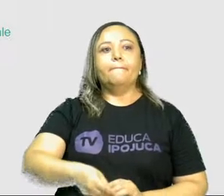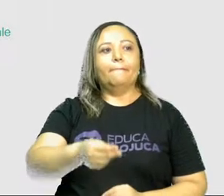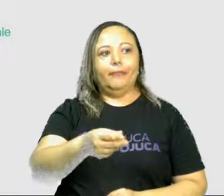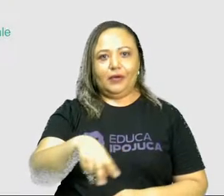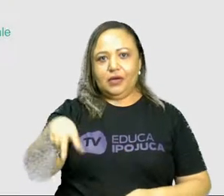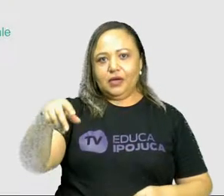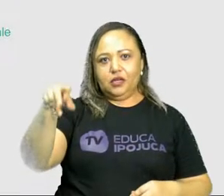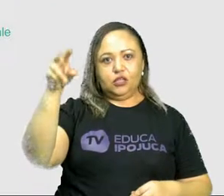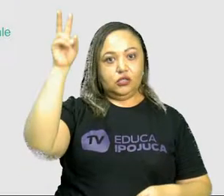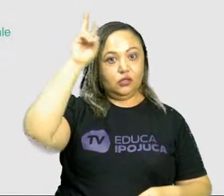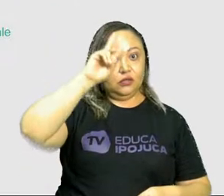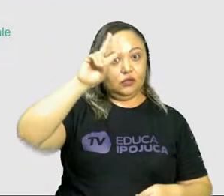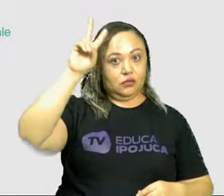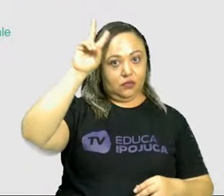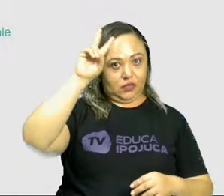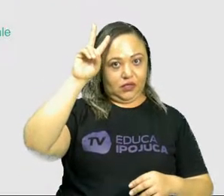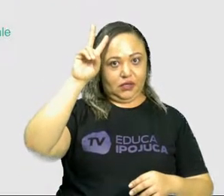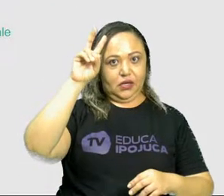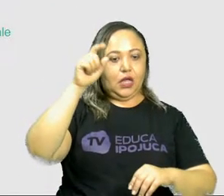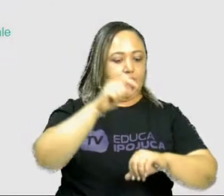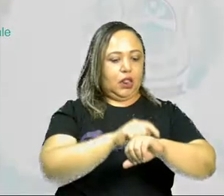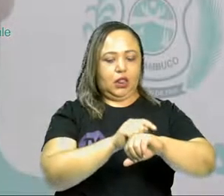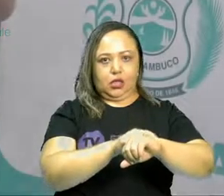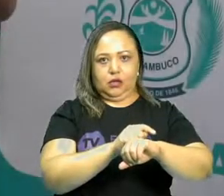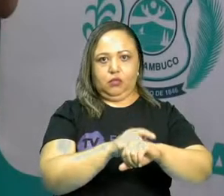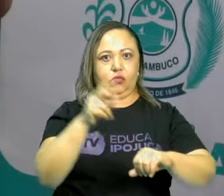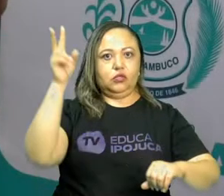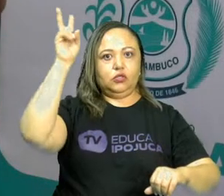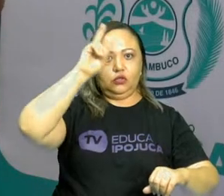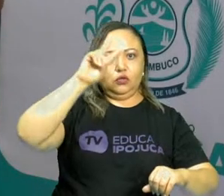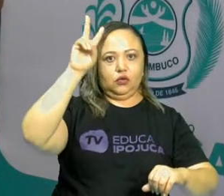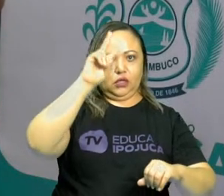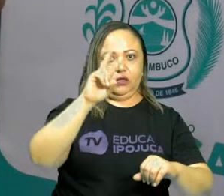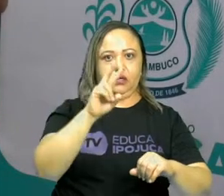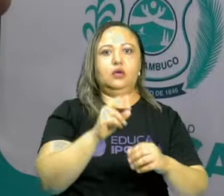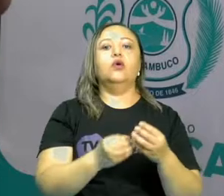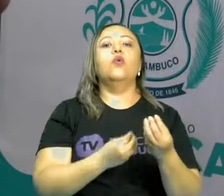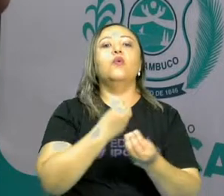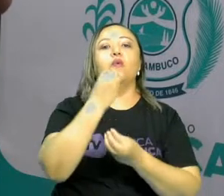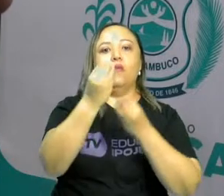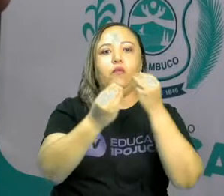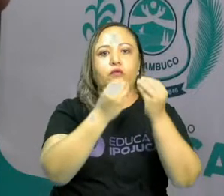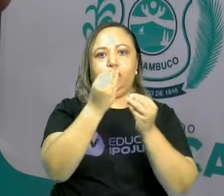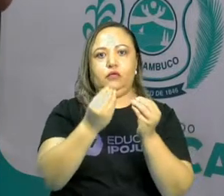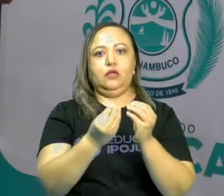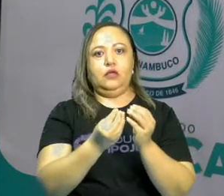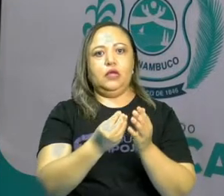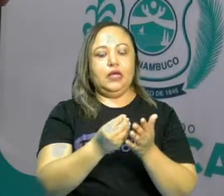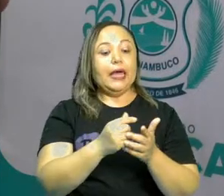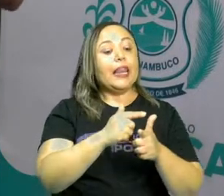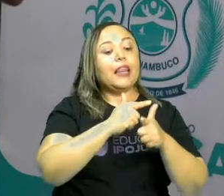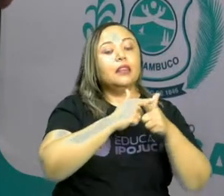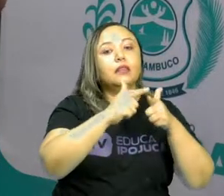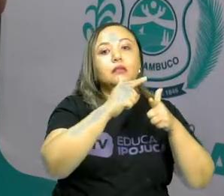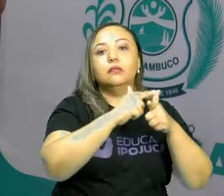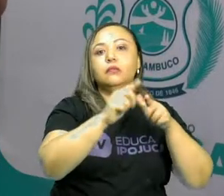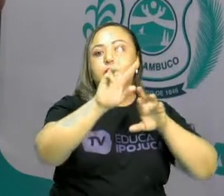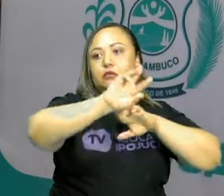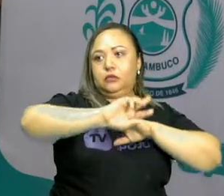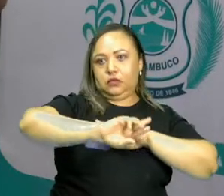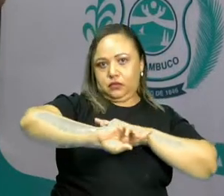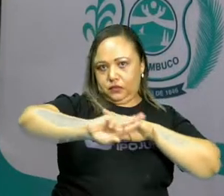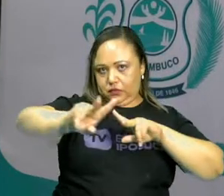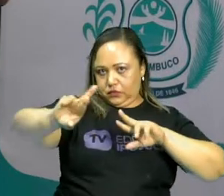Tempo histórico, não é? Como é que é o tempo histórico? O tempo, né, ele é dividido de maneiras